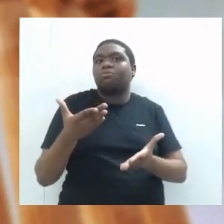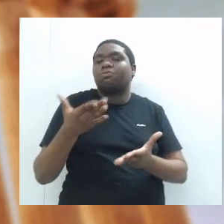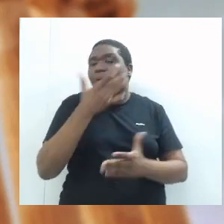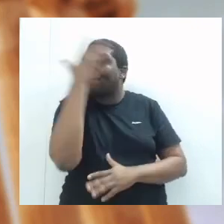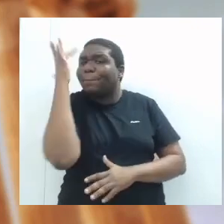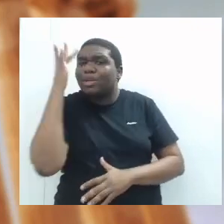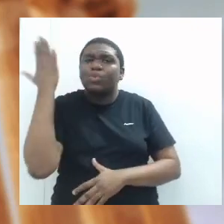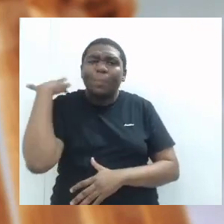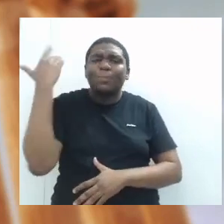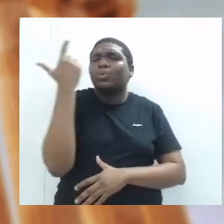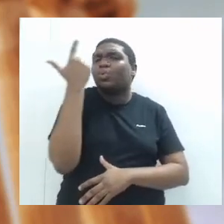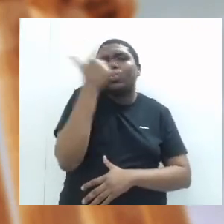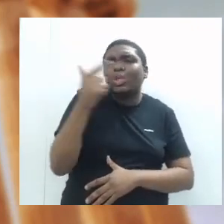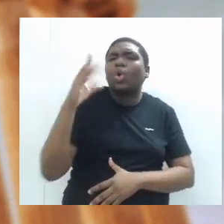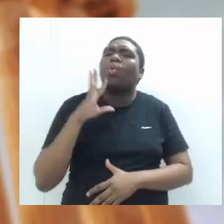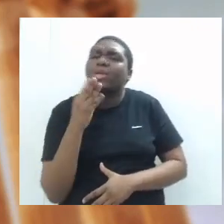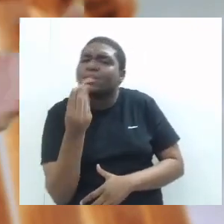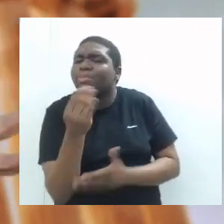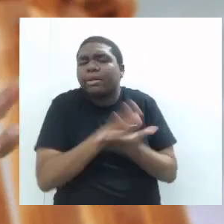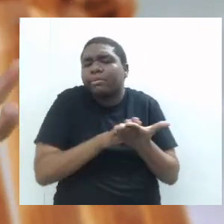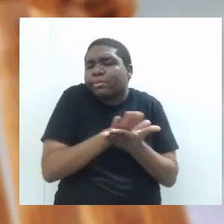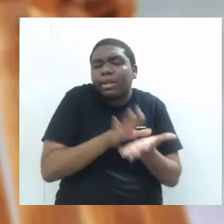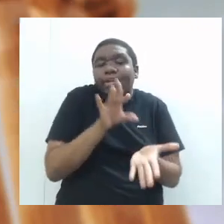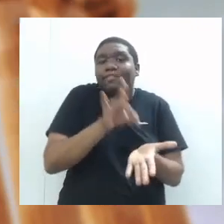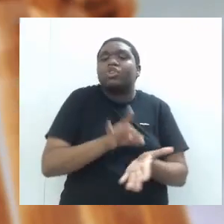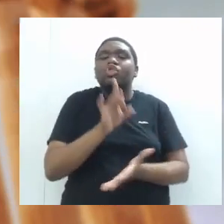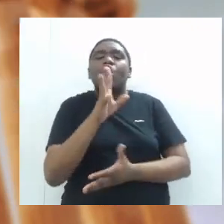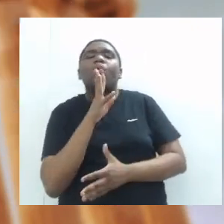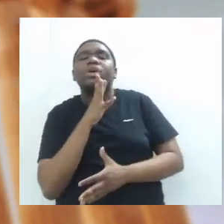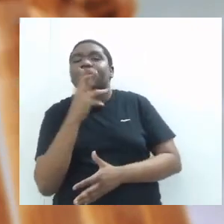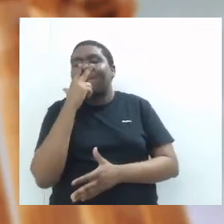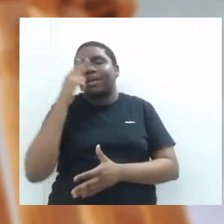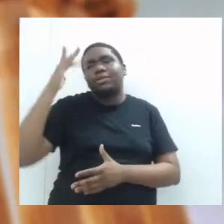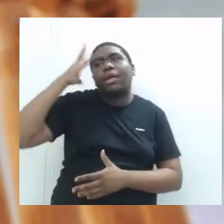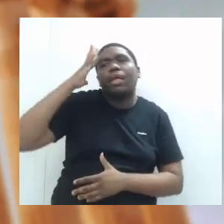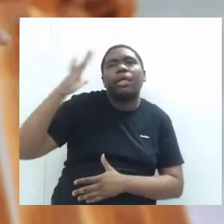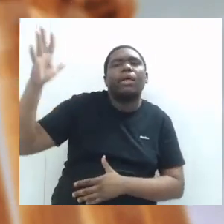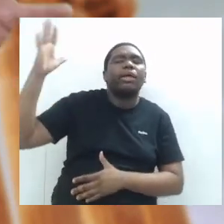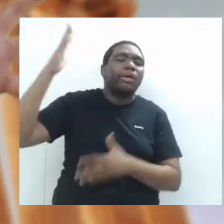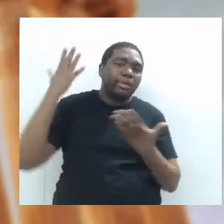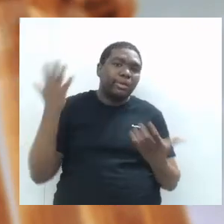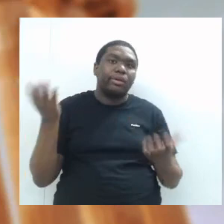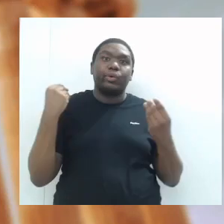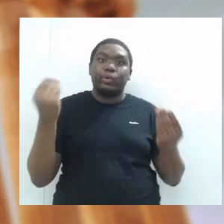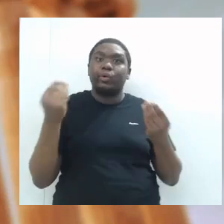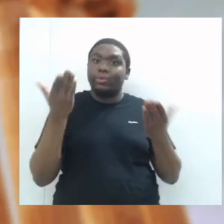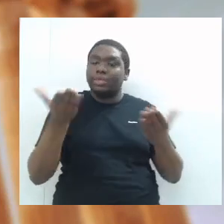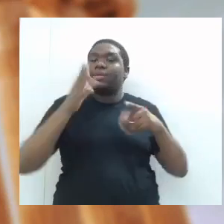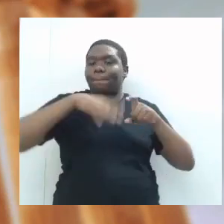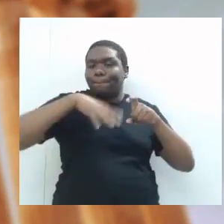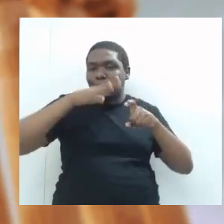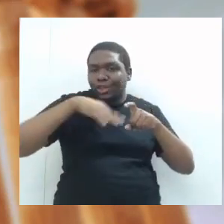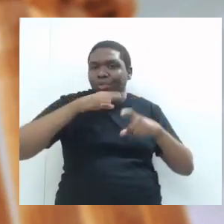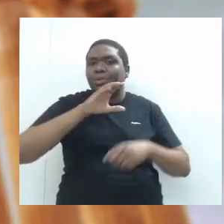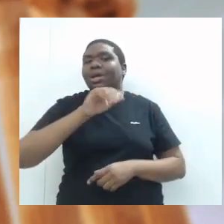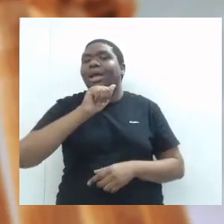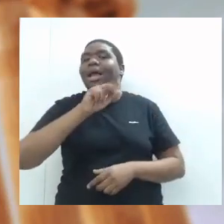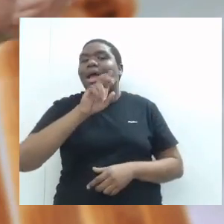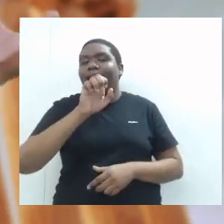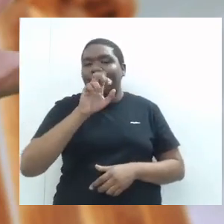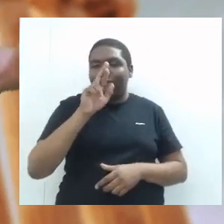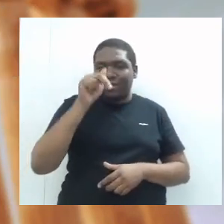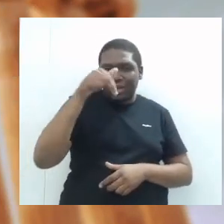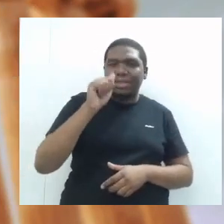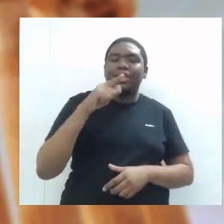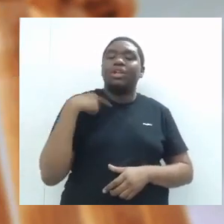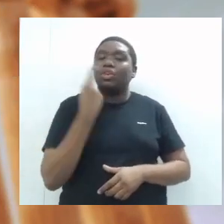que a realidade, só conheciam sombras. Então, é uma alegoria de Platão, o mito da caverna, que nós